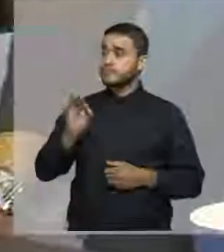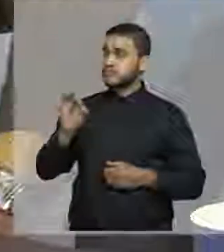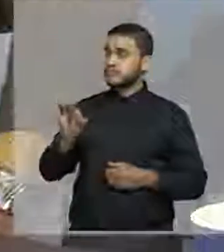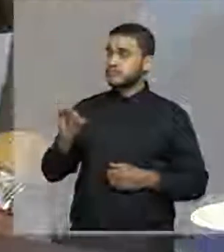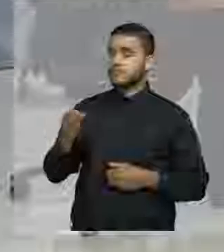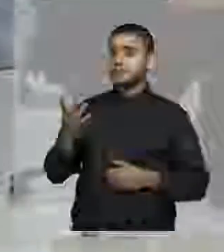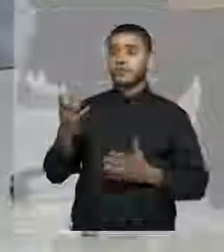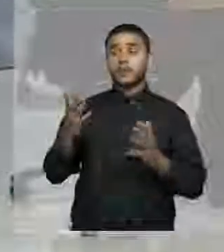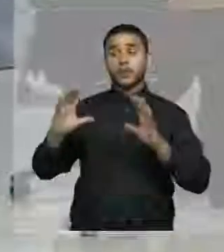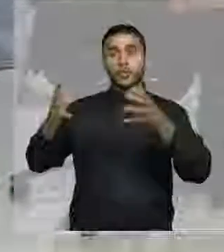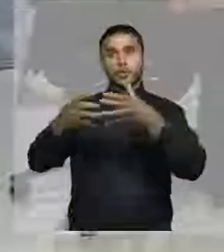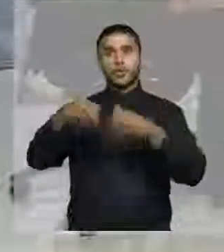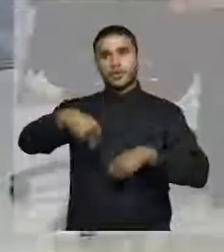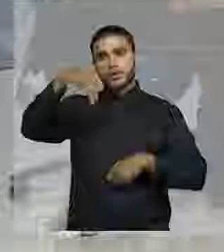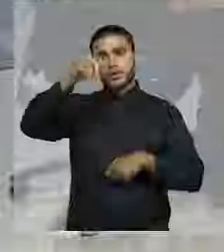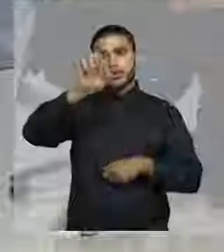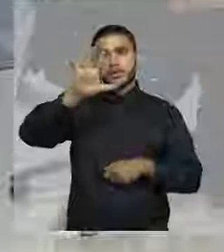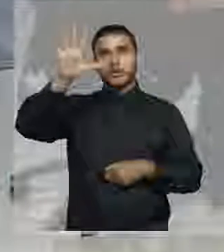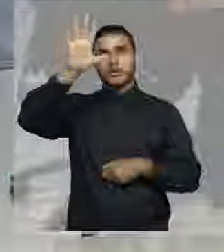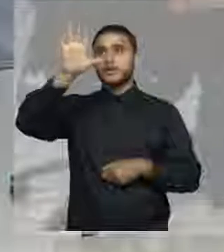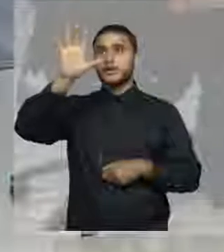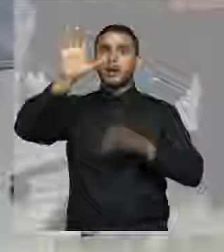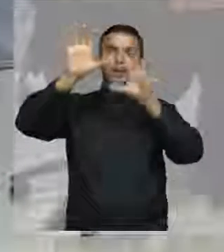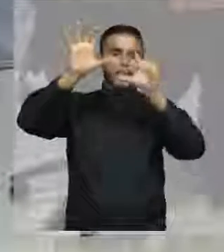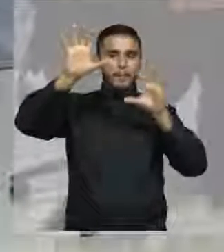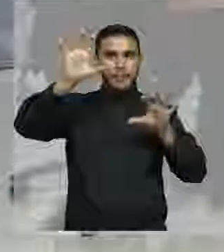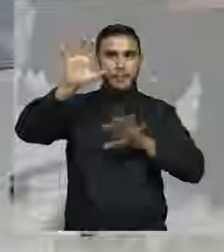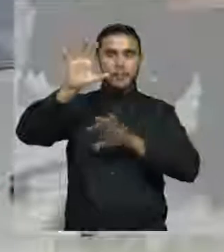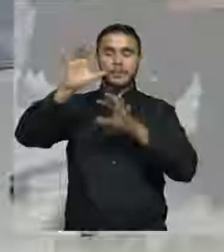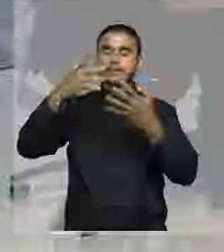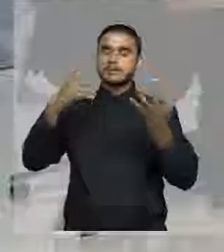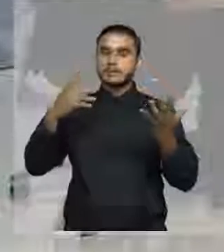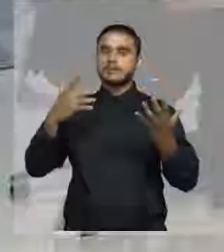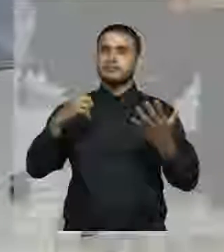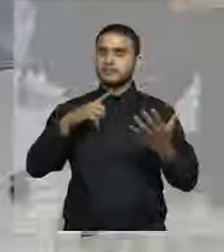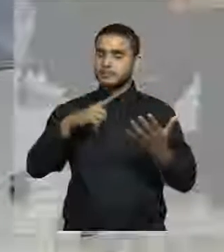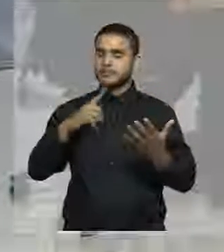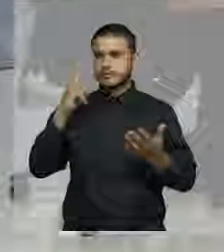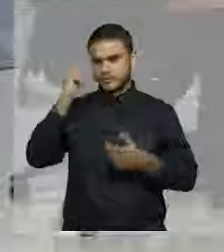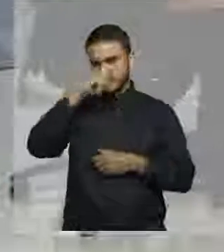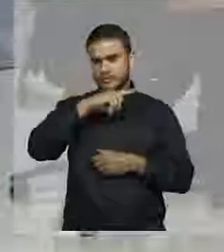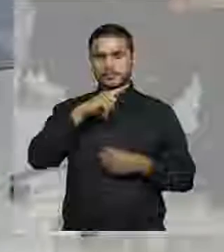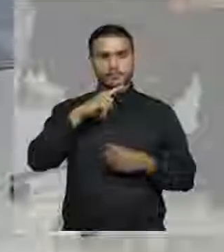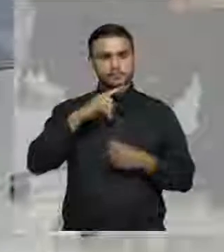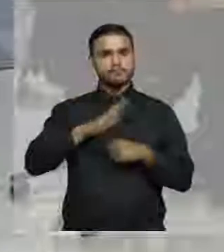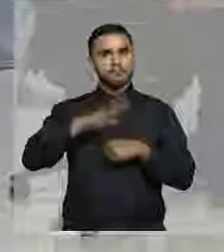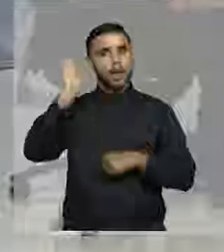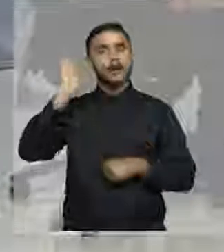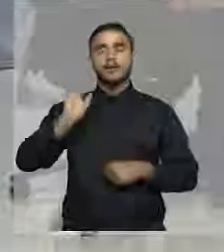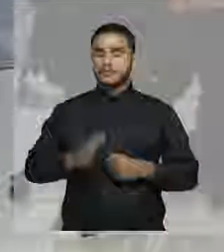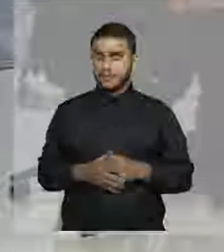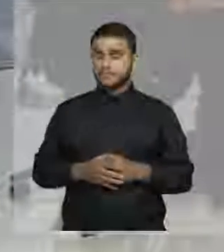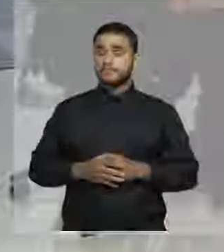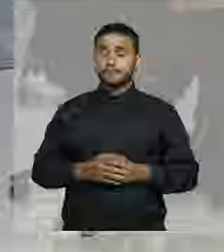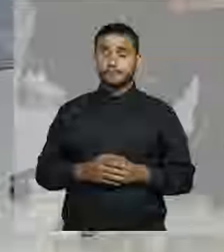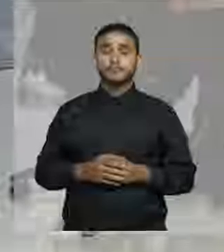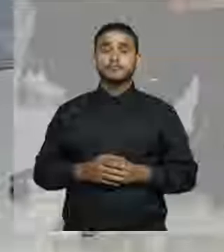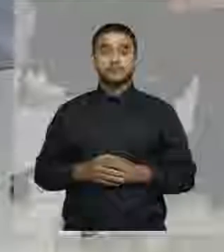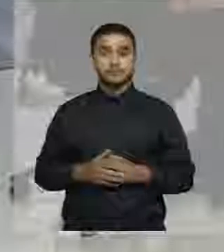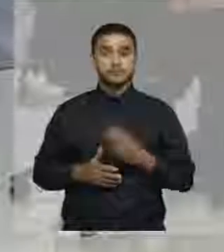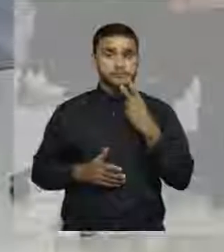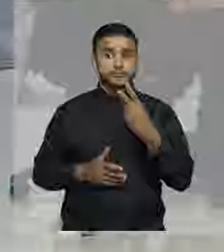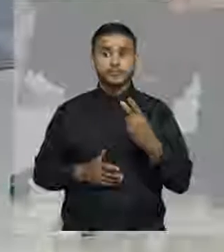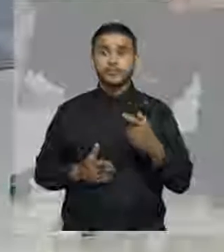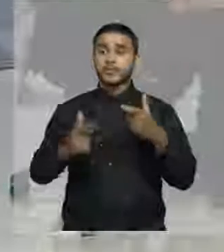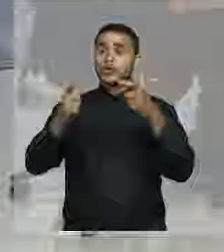muito mais ampliado, muito mais organizado, com as comunicações a favor. Numa situação muito mais complexa. Né? Então, eu acho que se poderiam fazer, porque